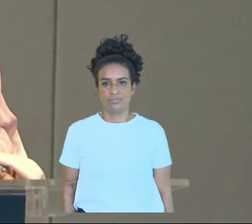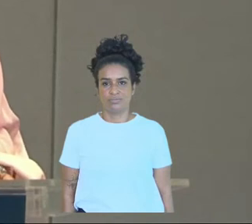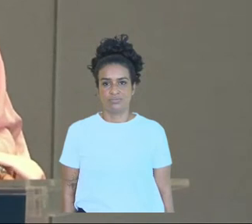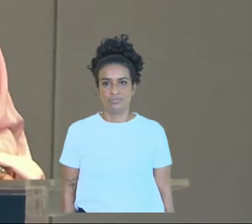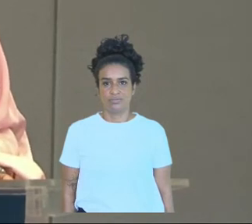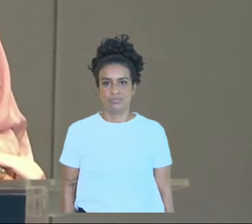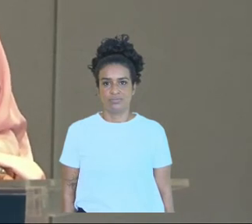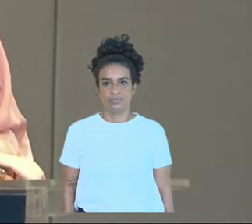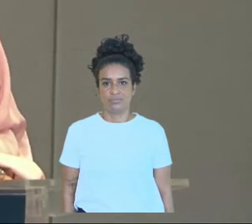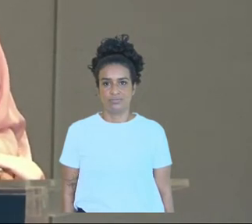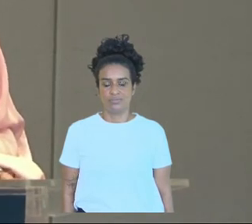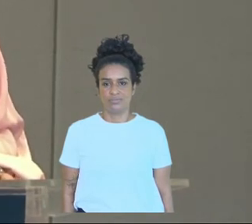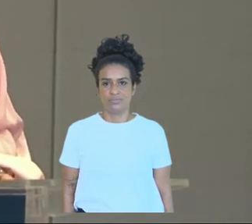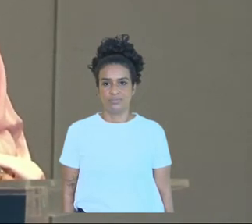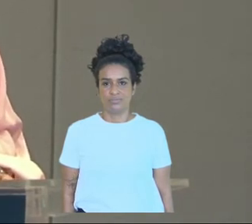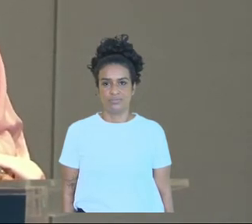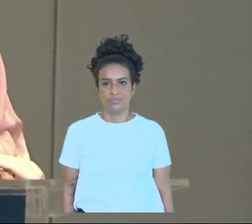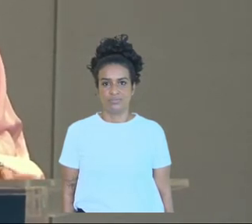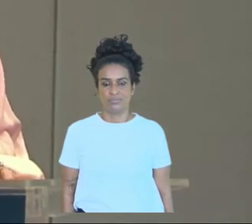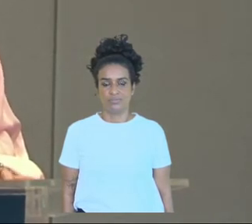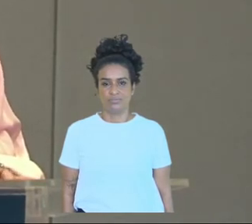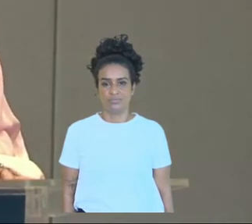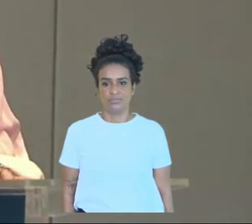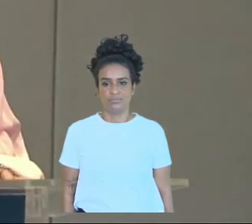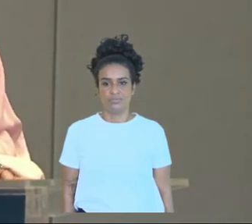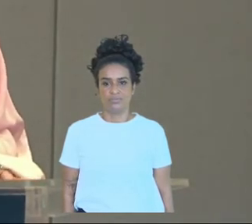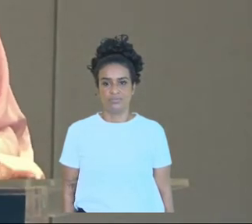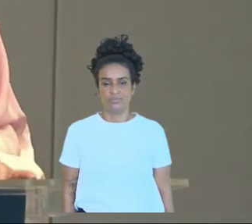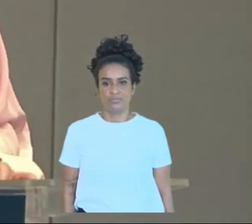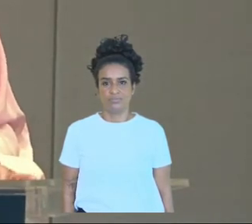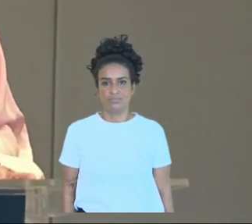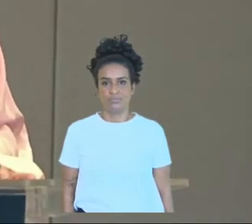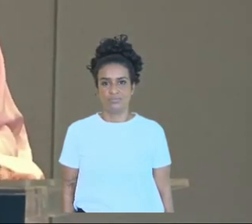Seu oponente, o atual presidente Jair Bolsonaro,